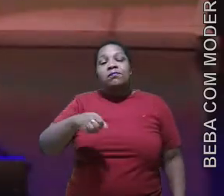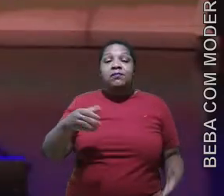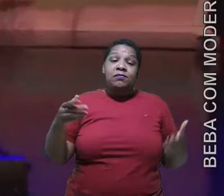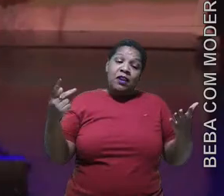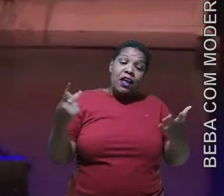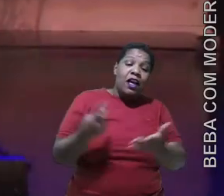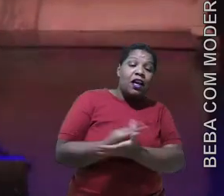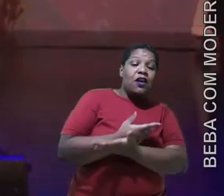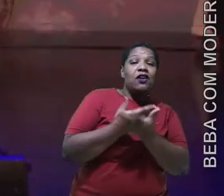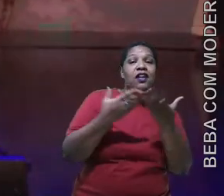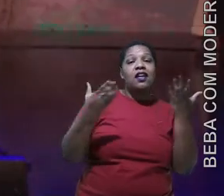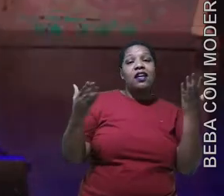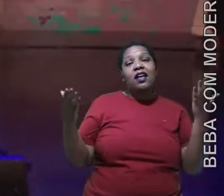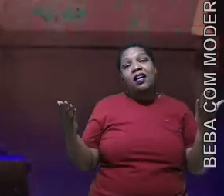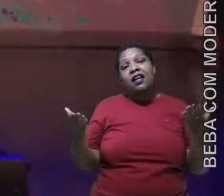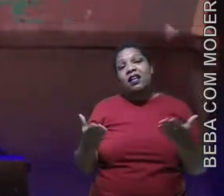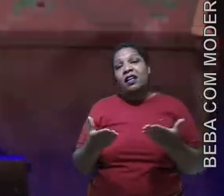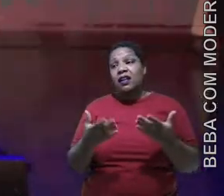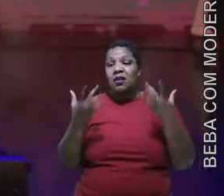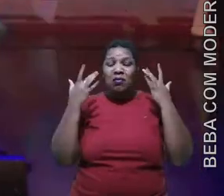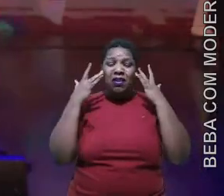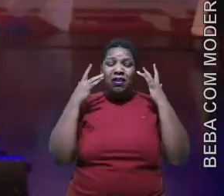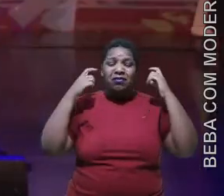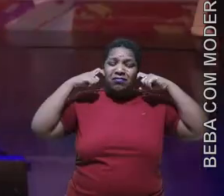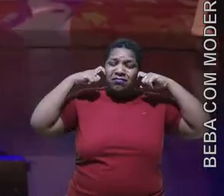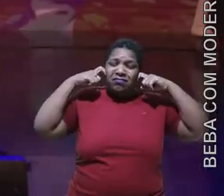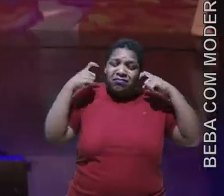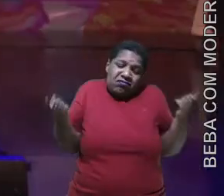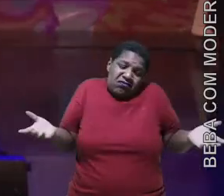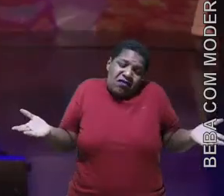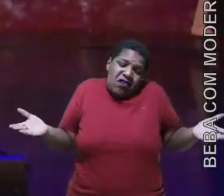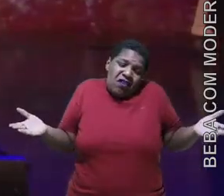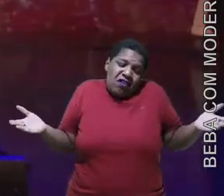cachorro que eu não me importo mais